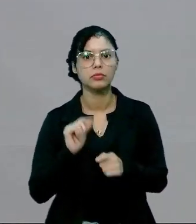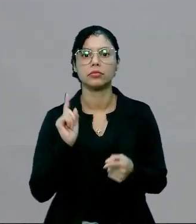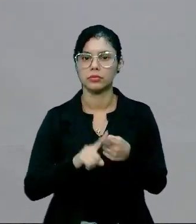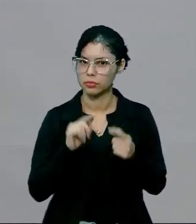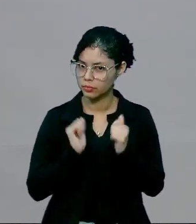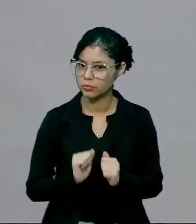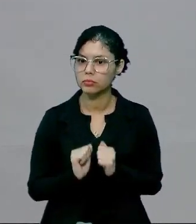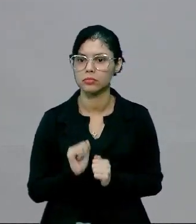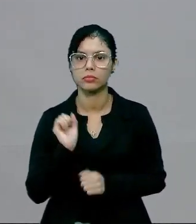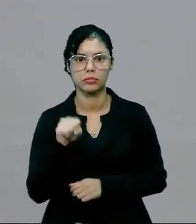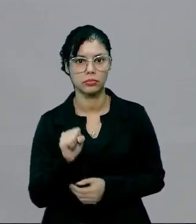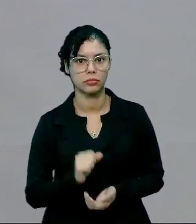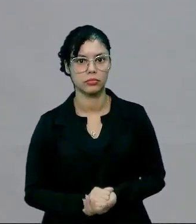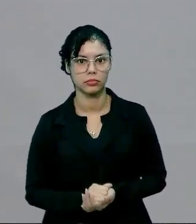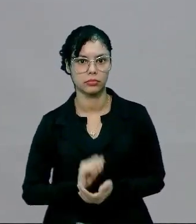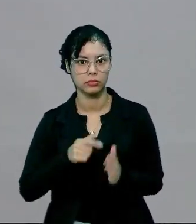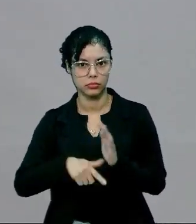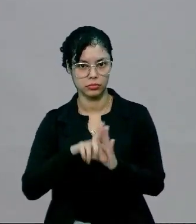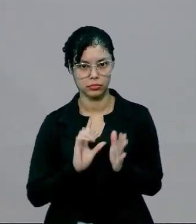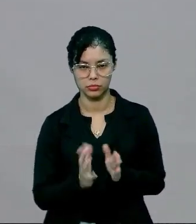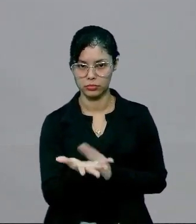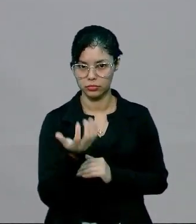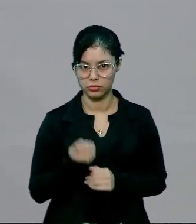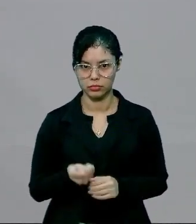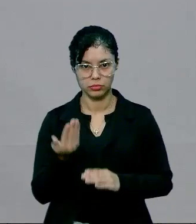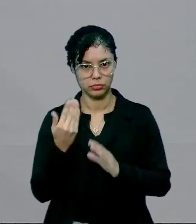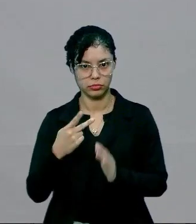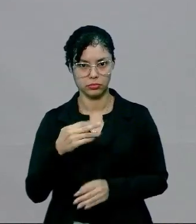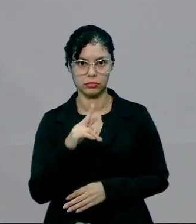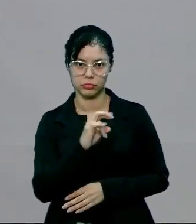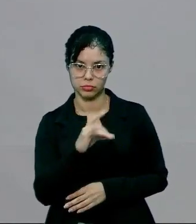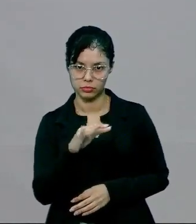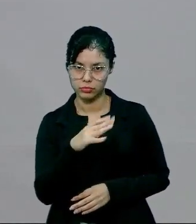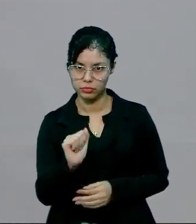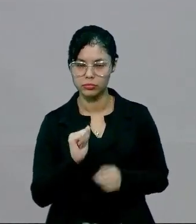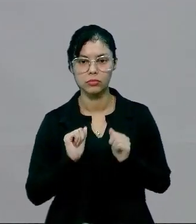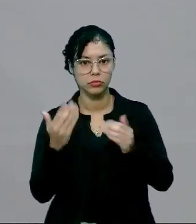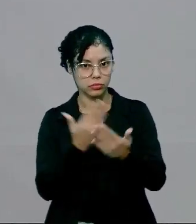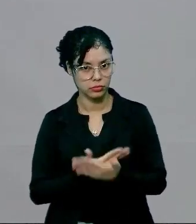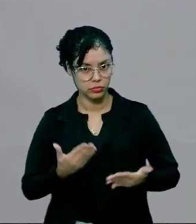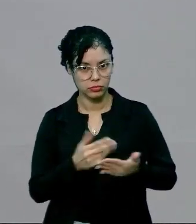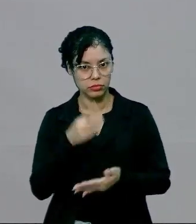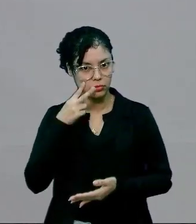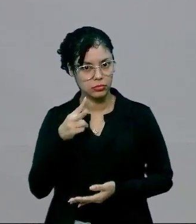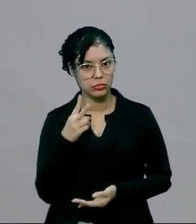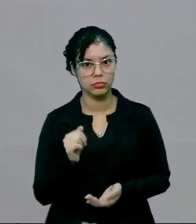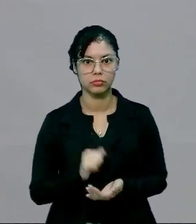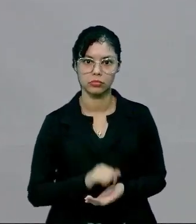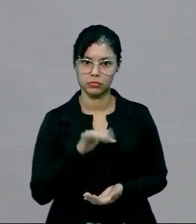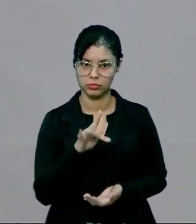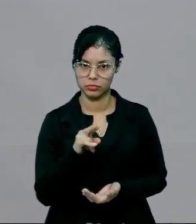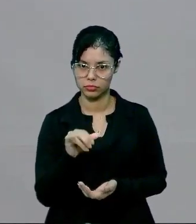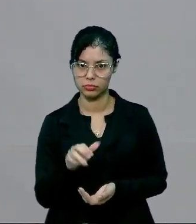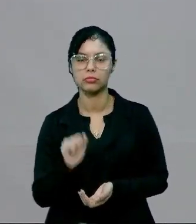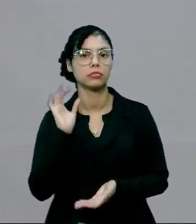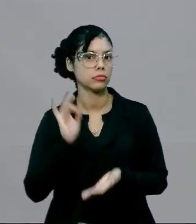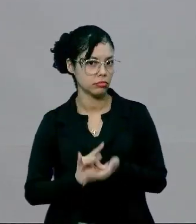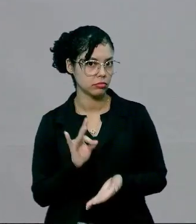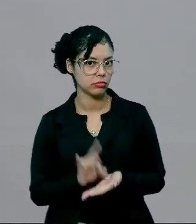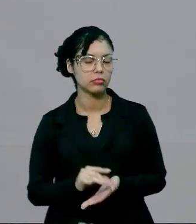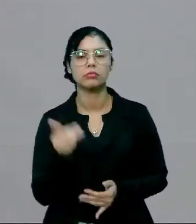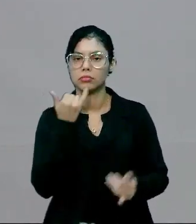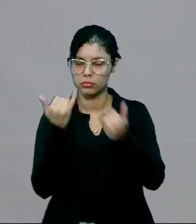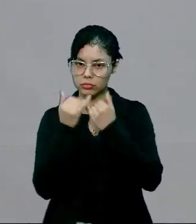porque pode, tá? Então, antes que você receba um processo, vamos ter muito cuidado, vamos checar a fonte e ver se realmente